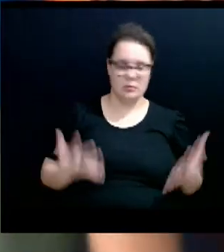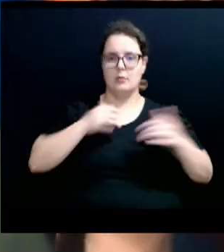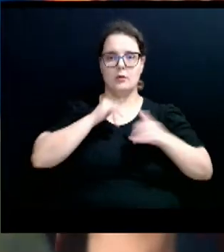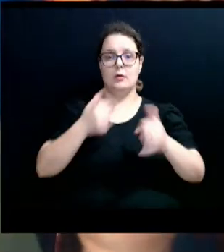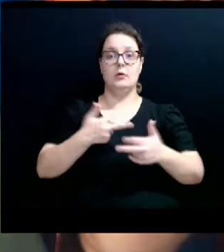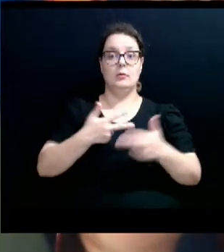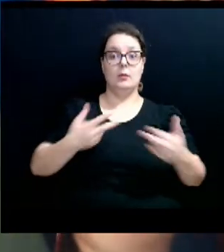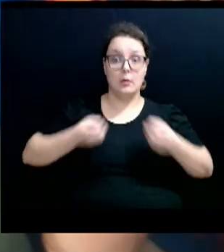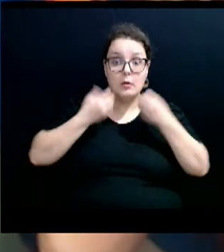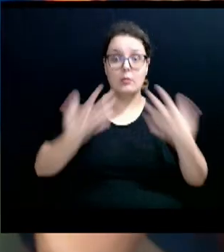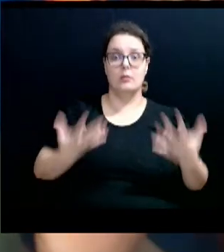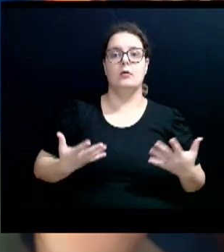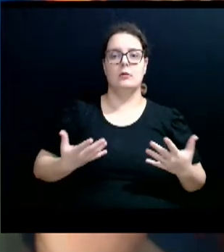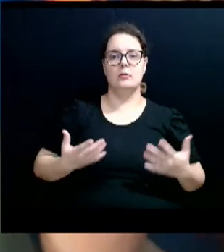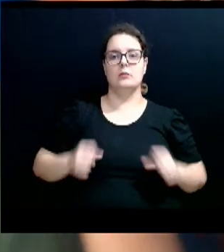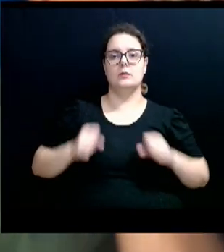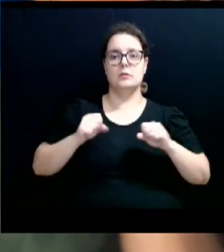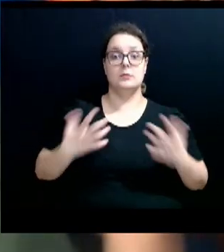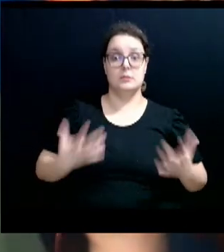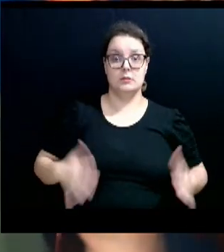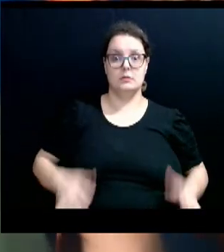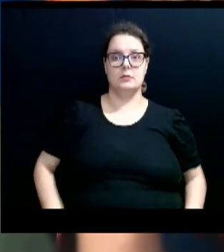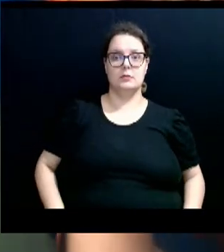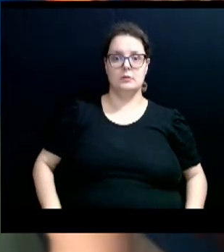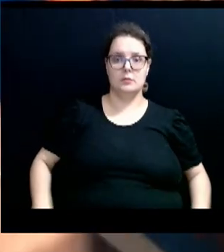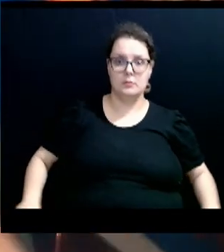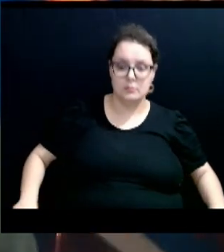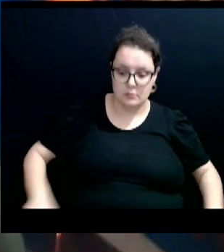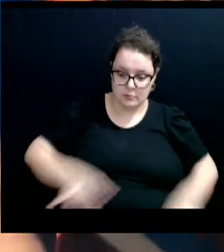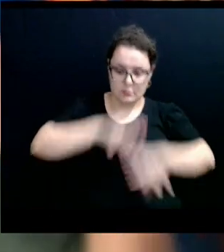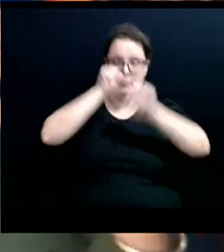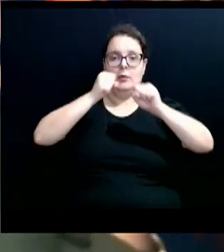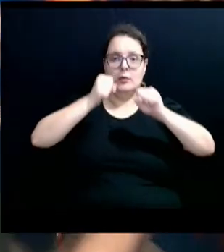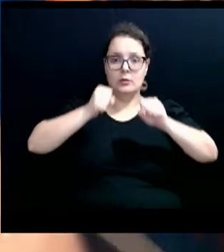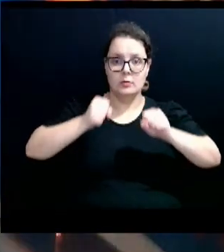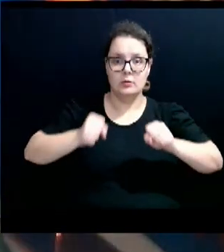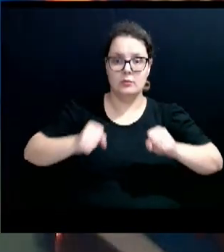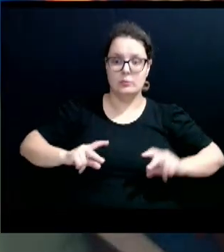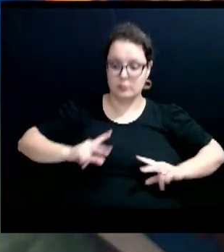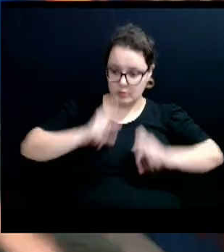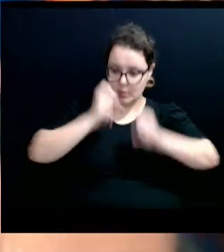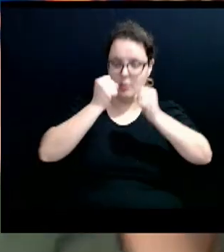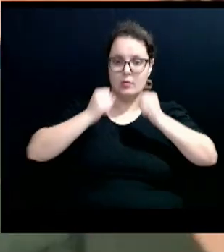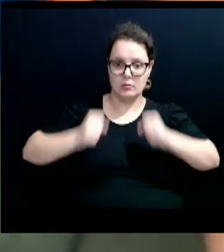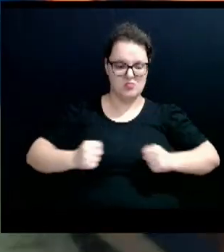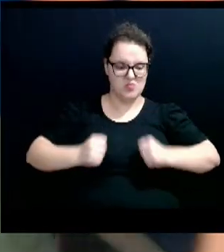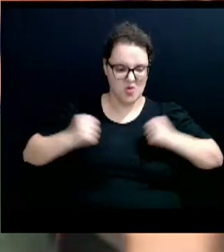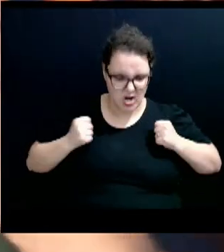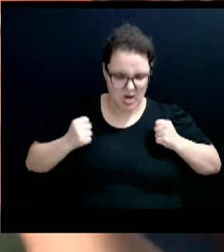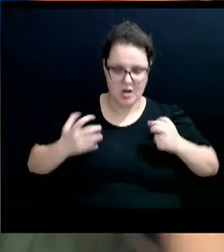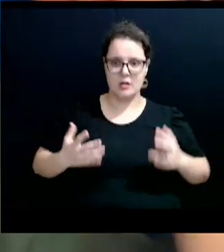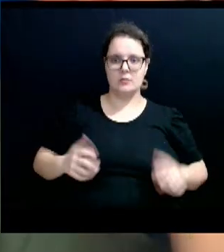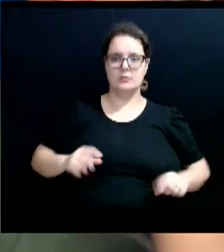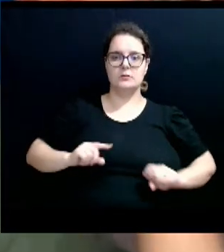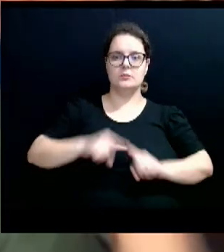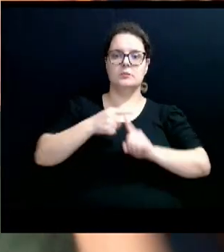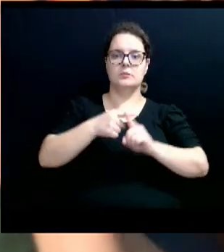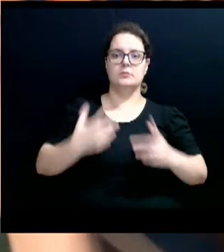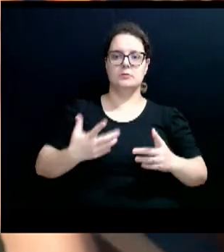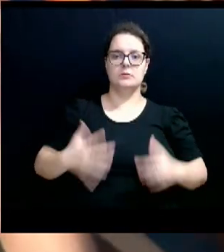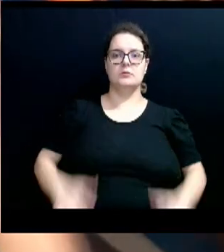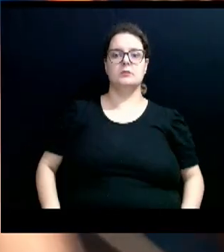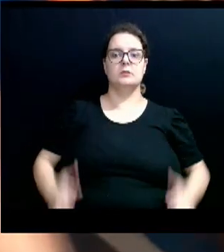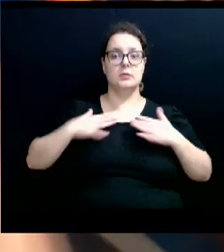Você pode puxar o arquétipo do guerreiro dessa forma, né, de ativar o seu corpo, deixar